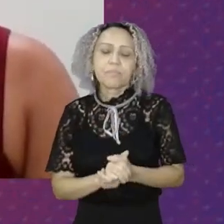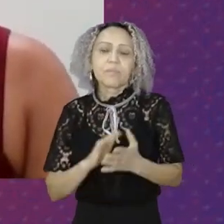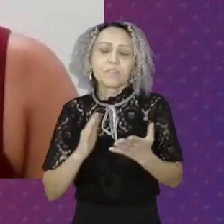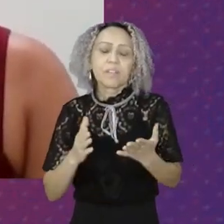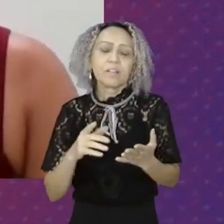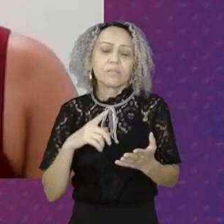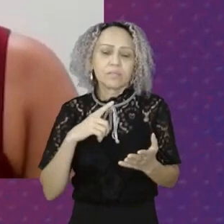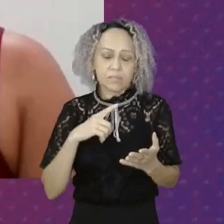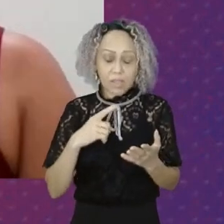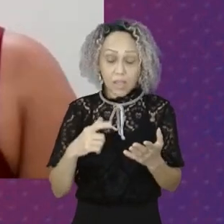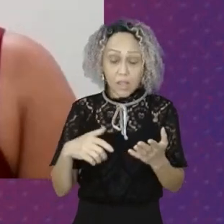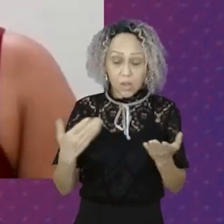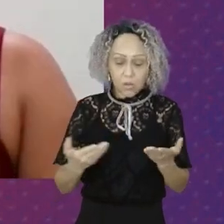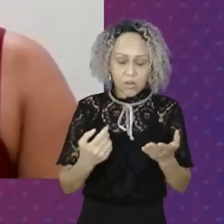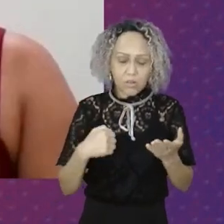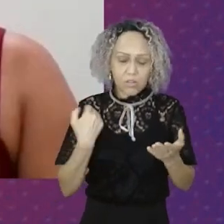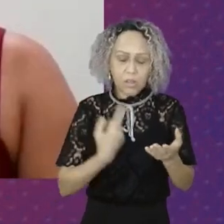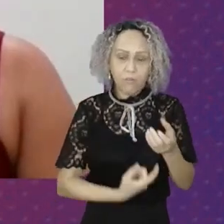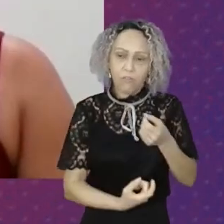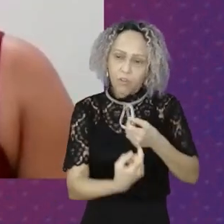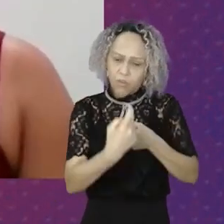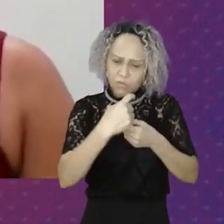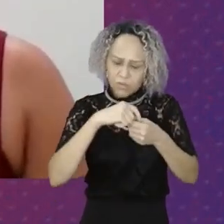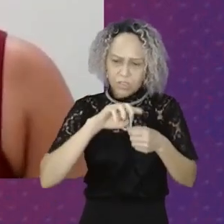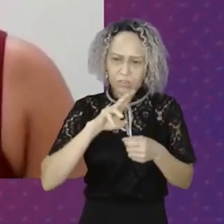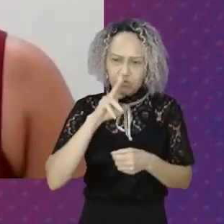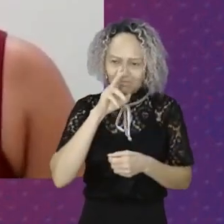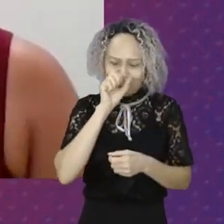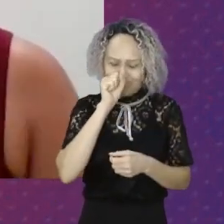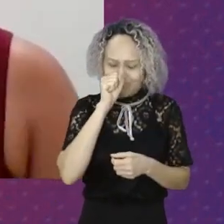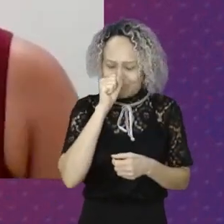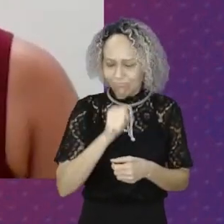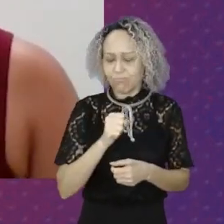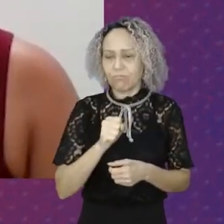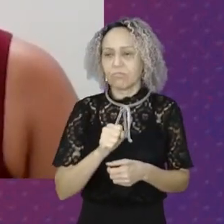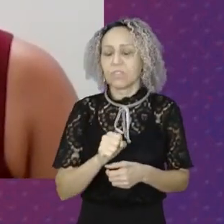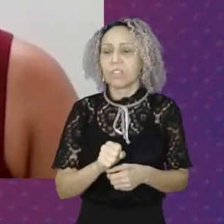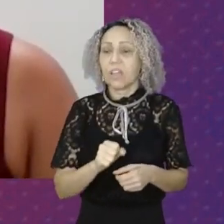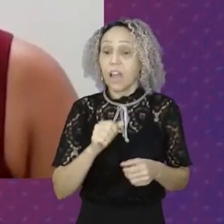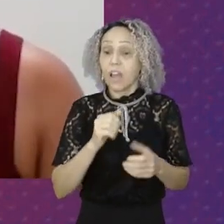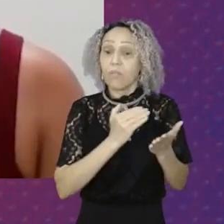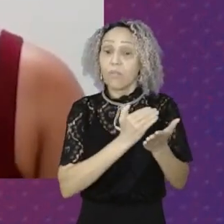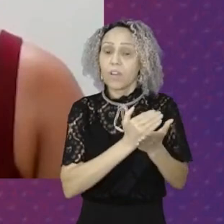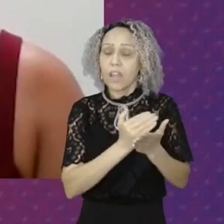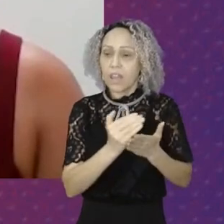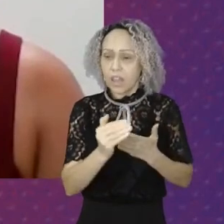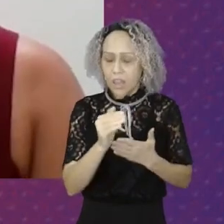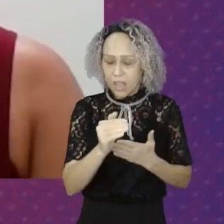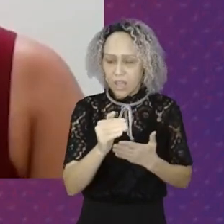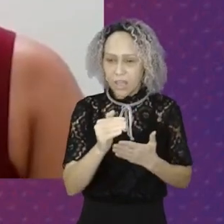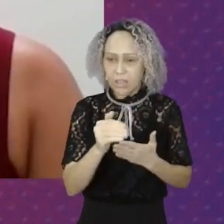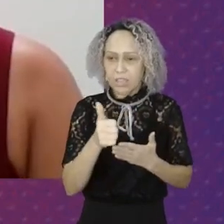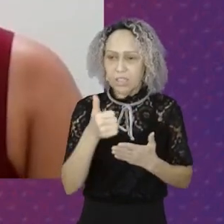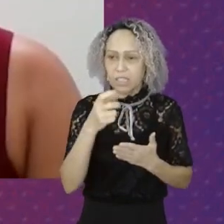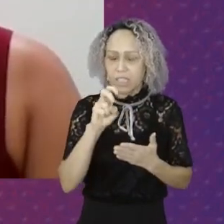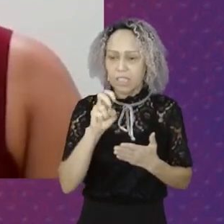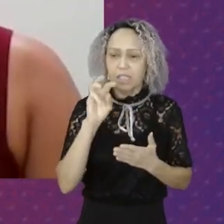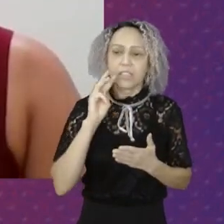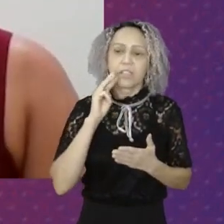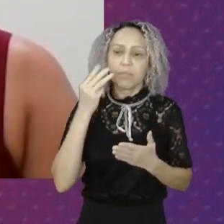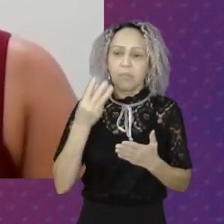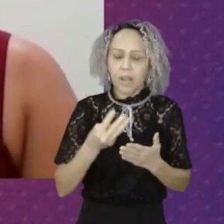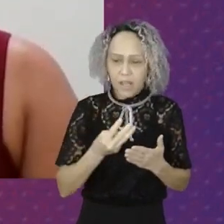está retomando e com força total. O programa ele foi lançado no dia 15 de março, em uma atividade junto com o presidente